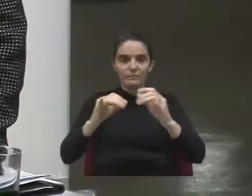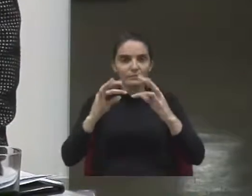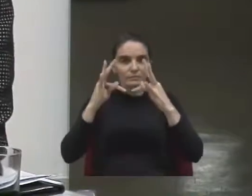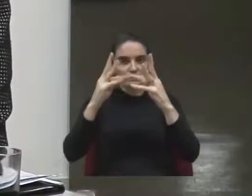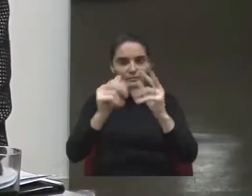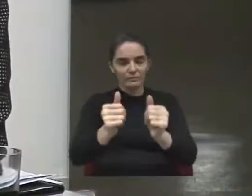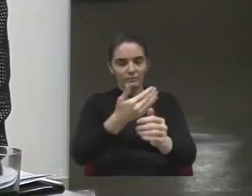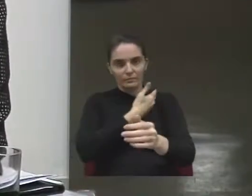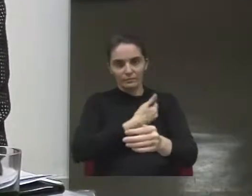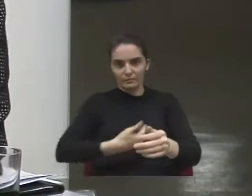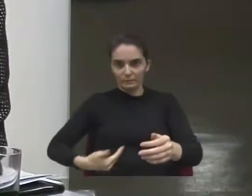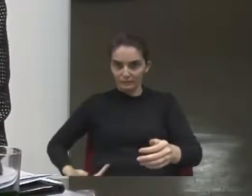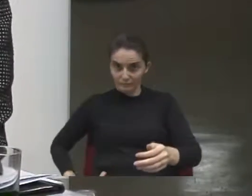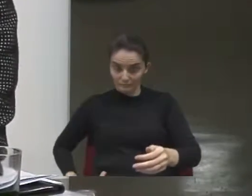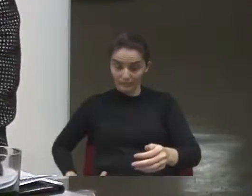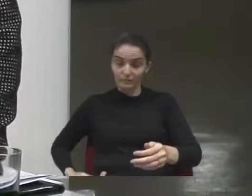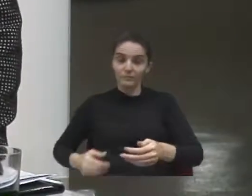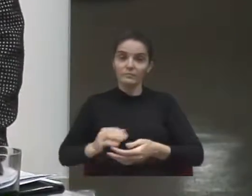que